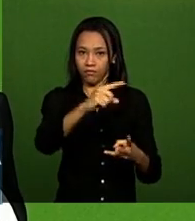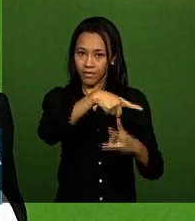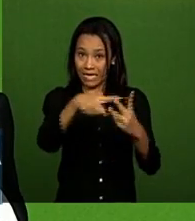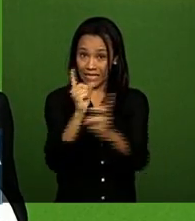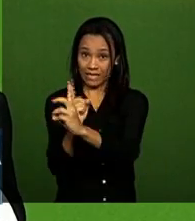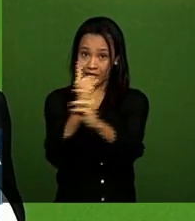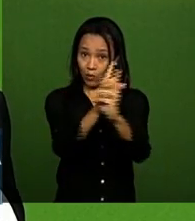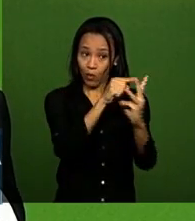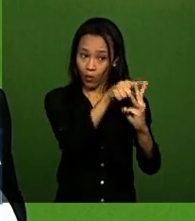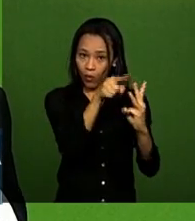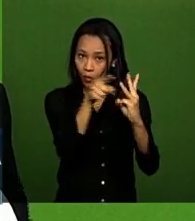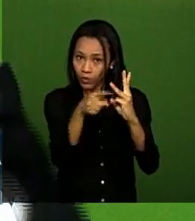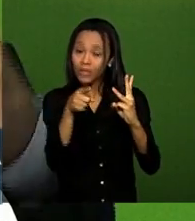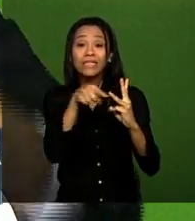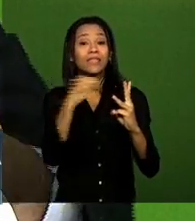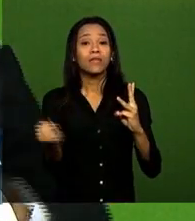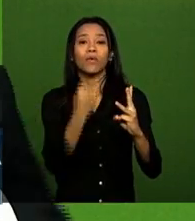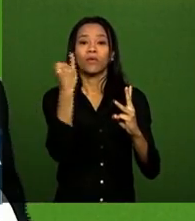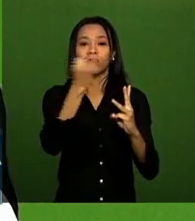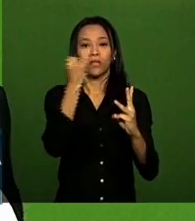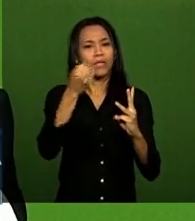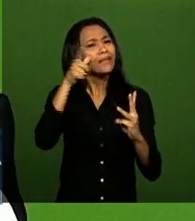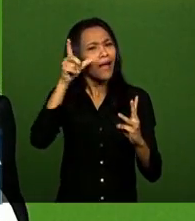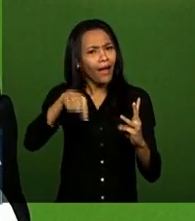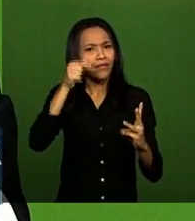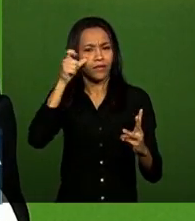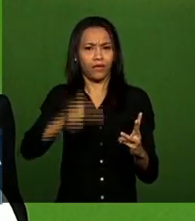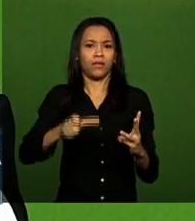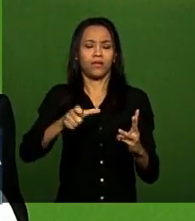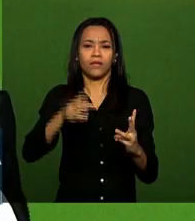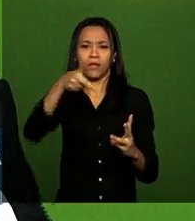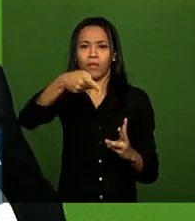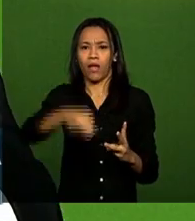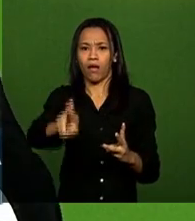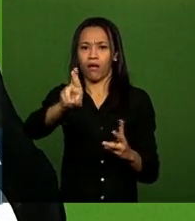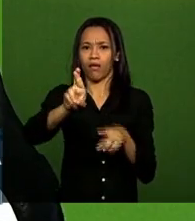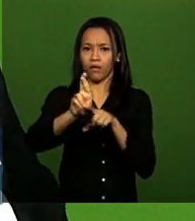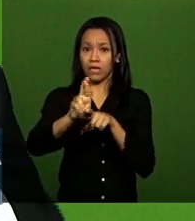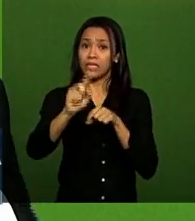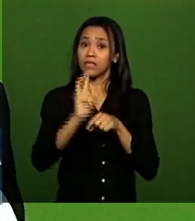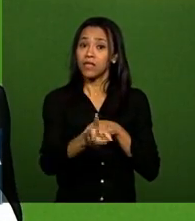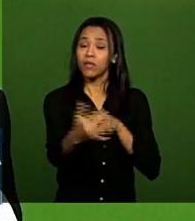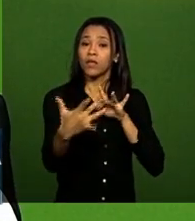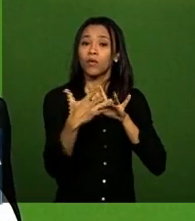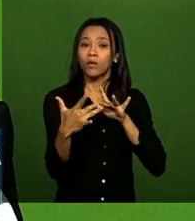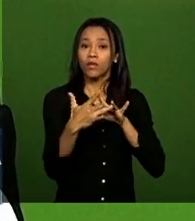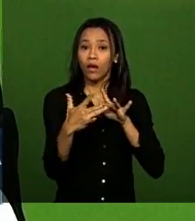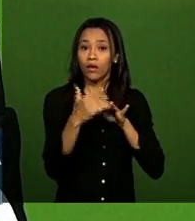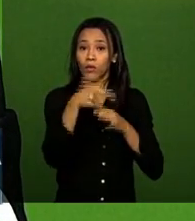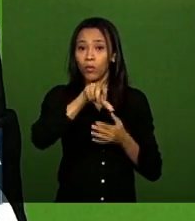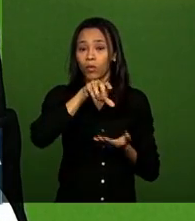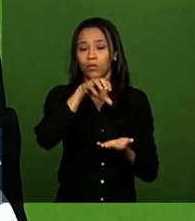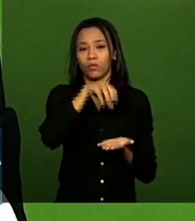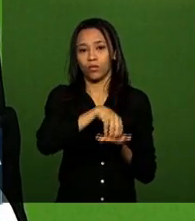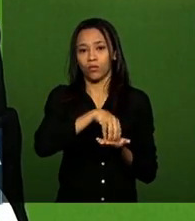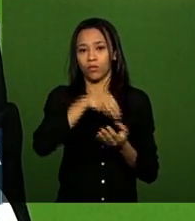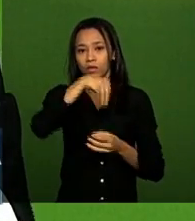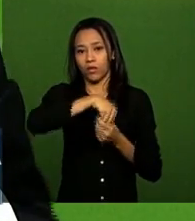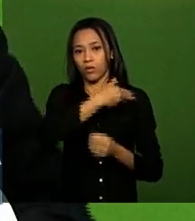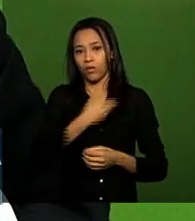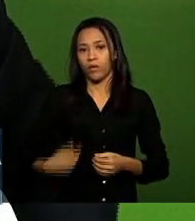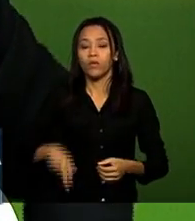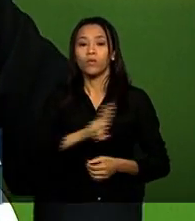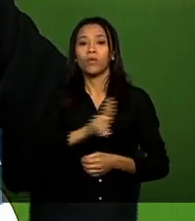Secretaria Geral da presidência em profunda articulação com o Itamarati ao lado disso nós vamos